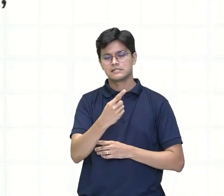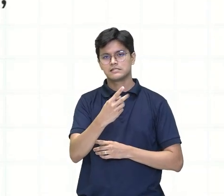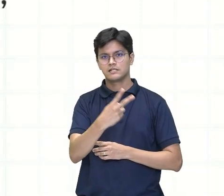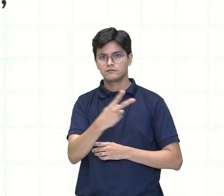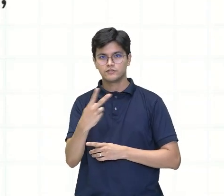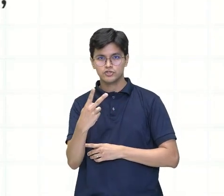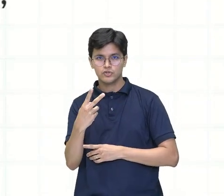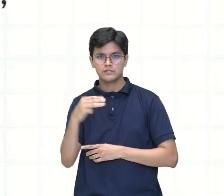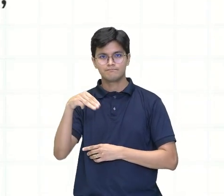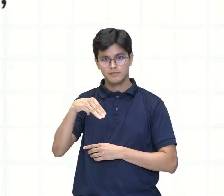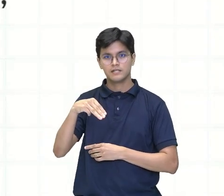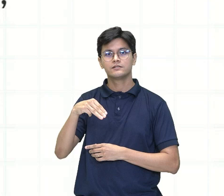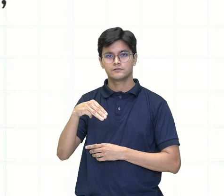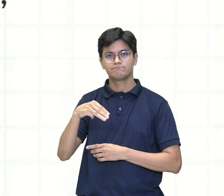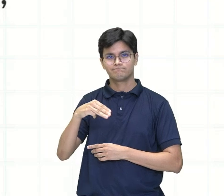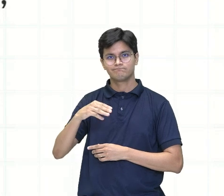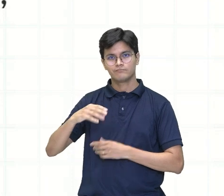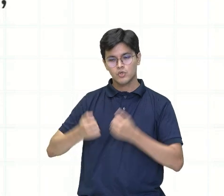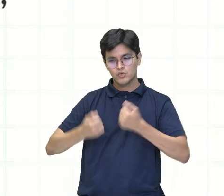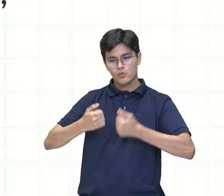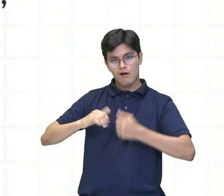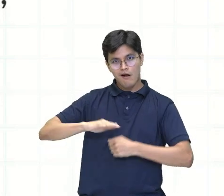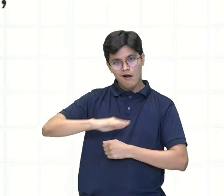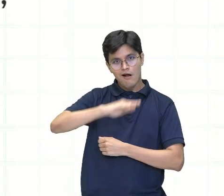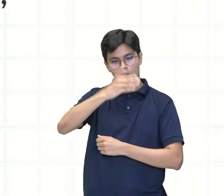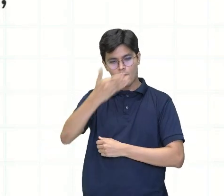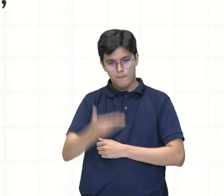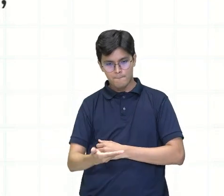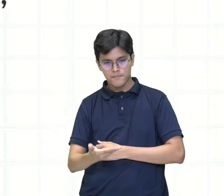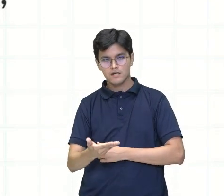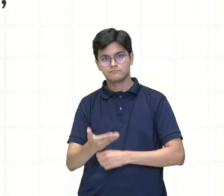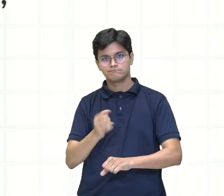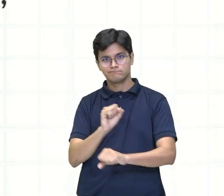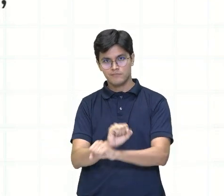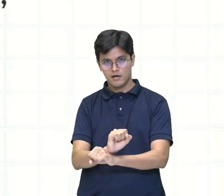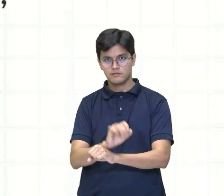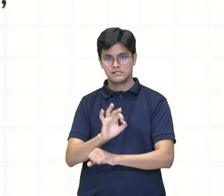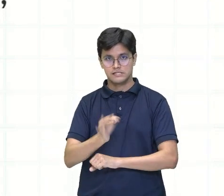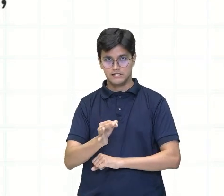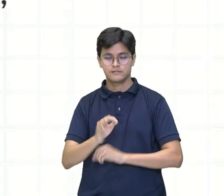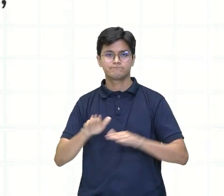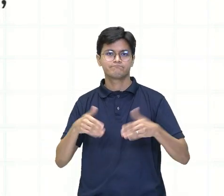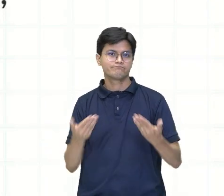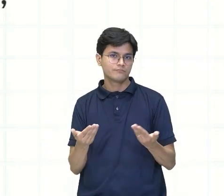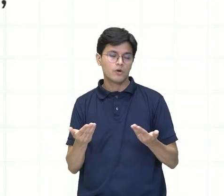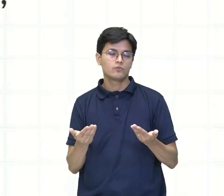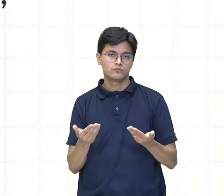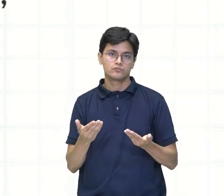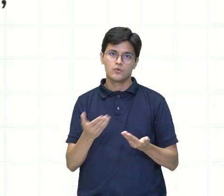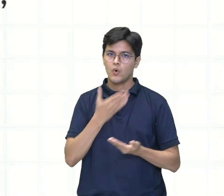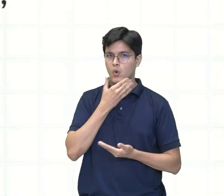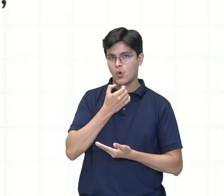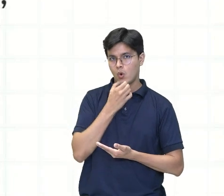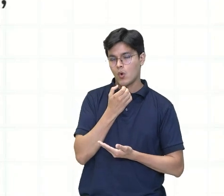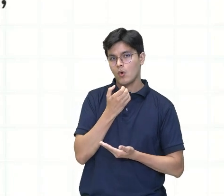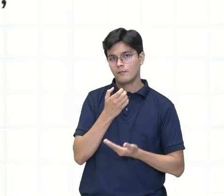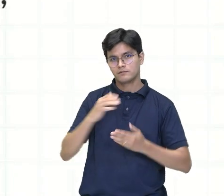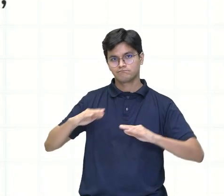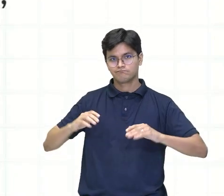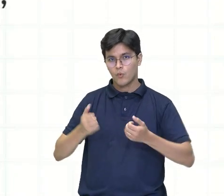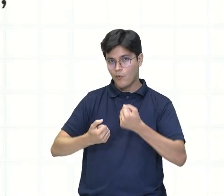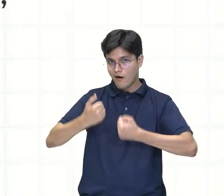metros, e o carro dele parou, certo? Ok, o homem caiu nessa altura, lá nesse